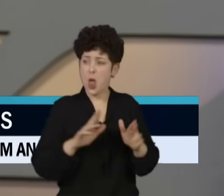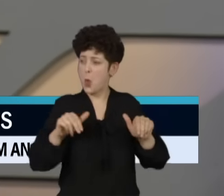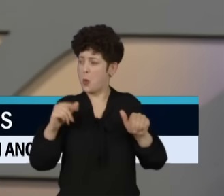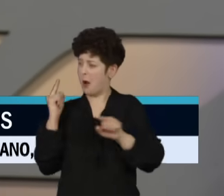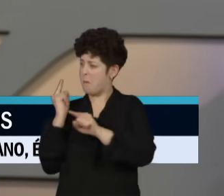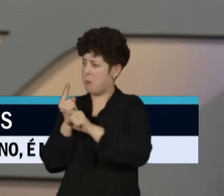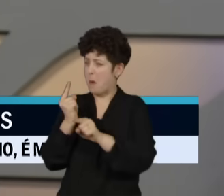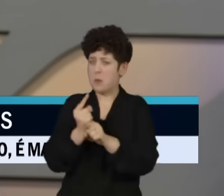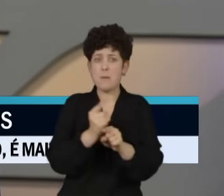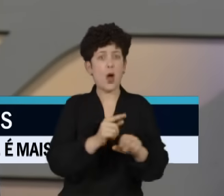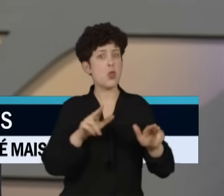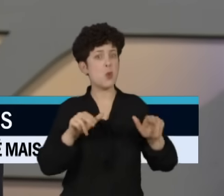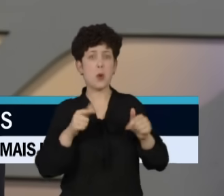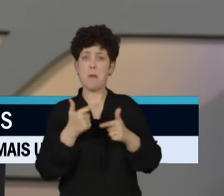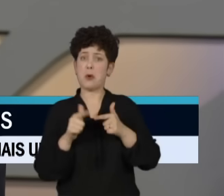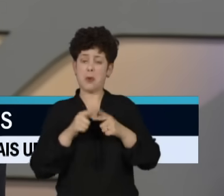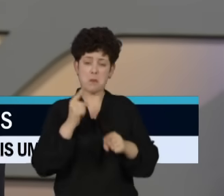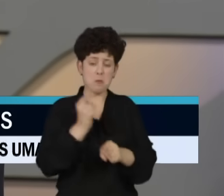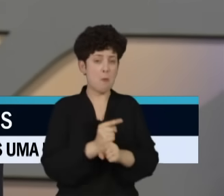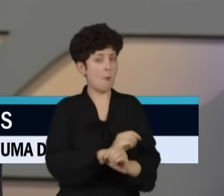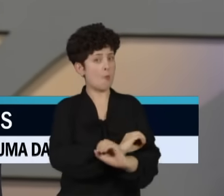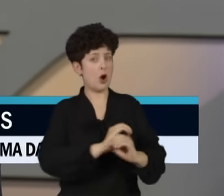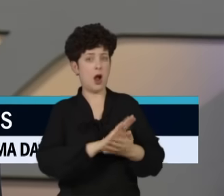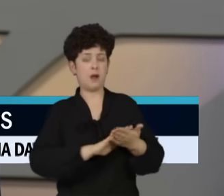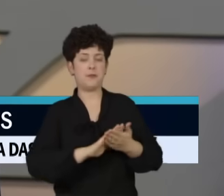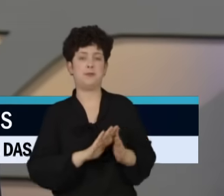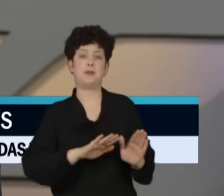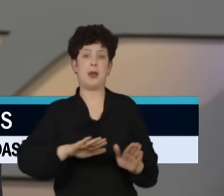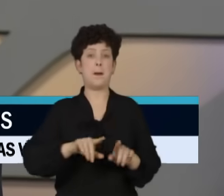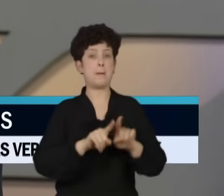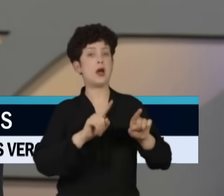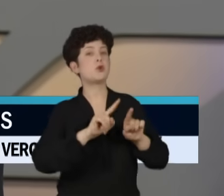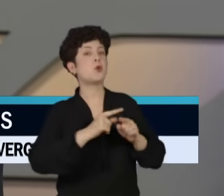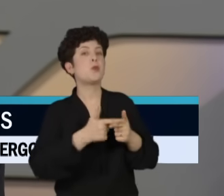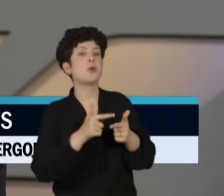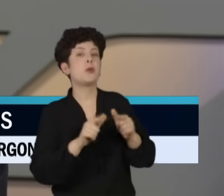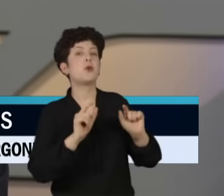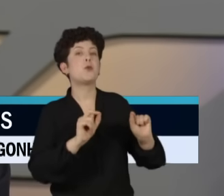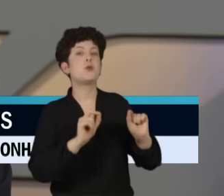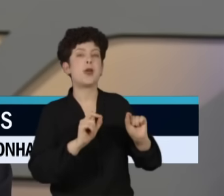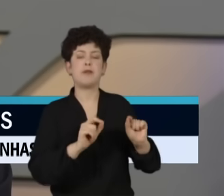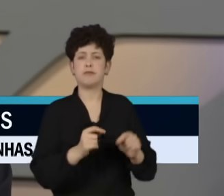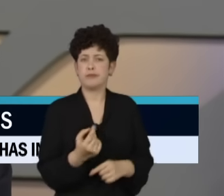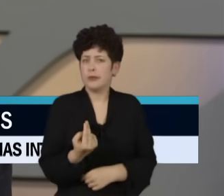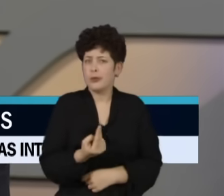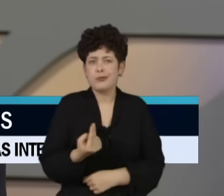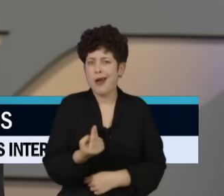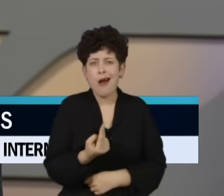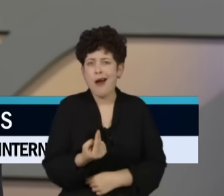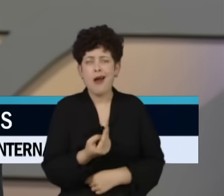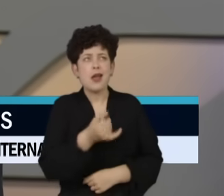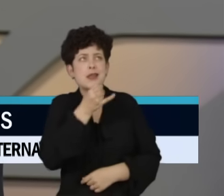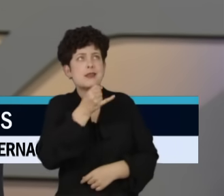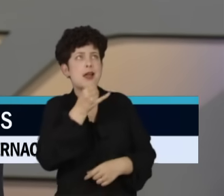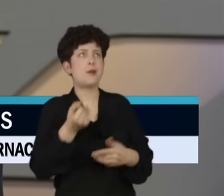detectado nenhum problema. A questão básica é a seguinte: não existe possibilidade de eh serem